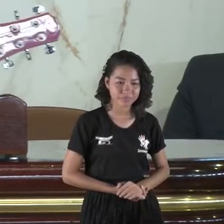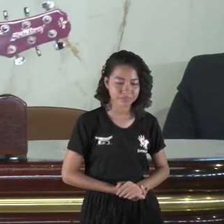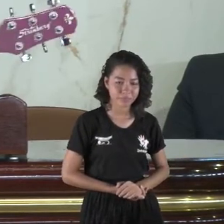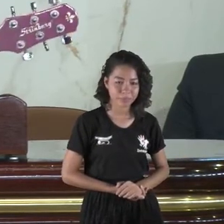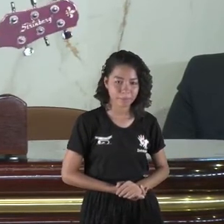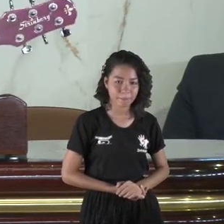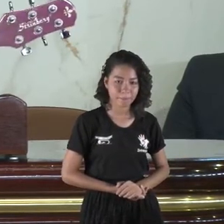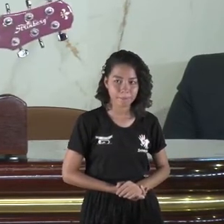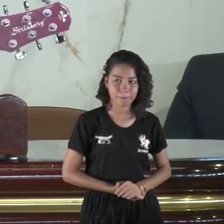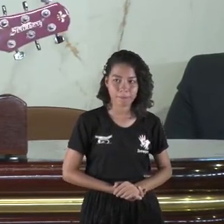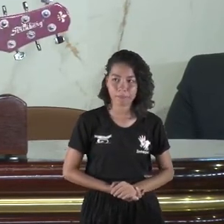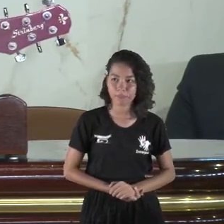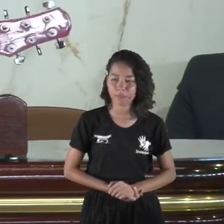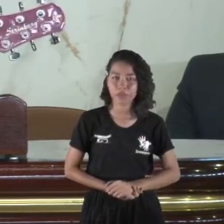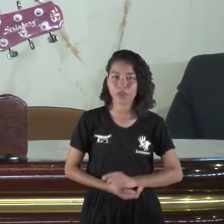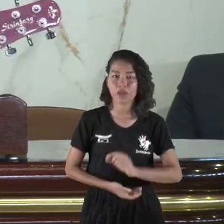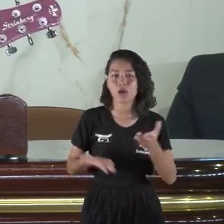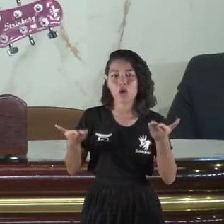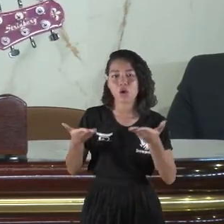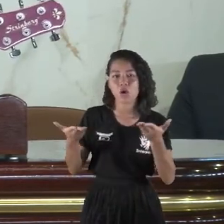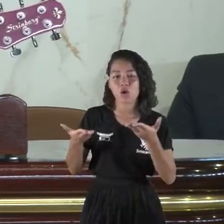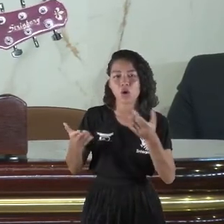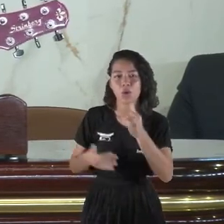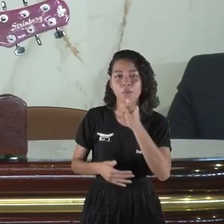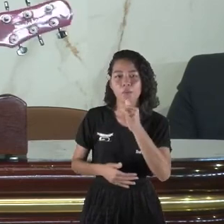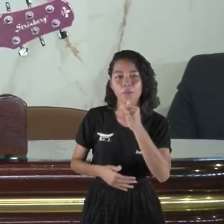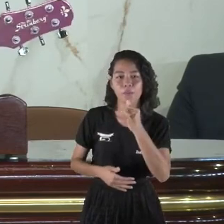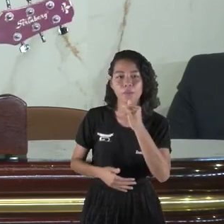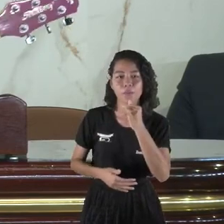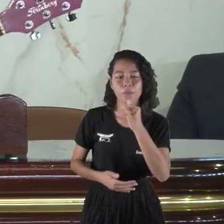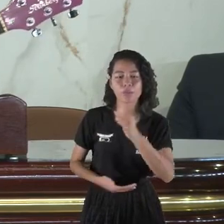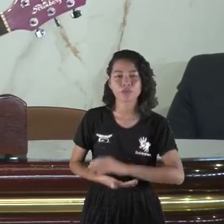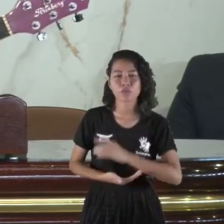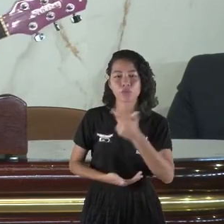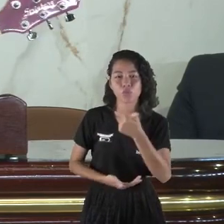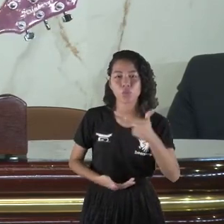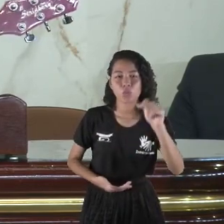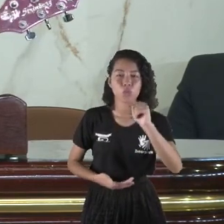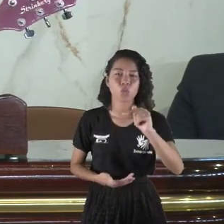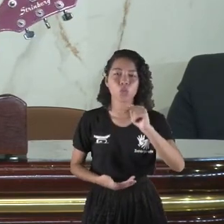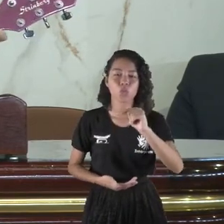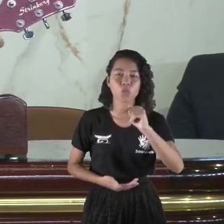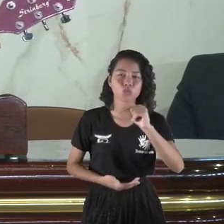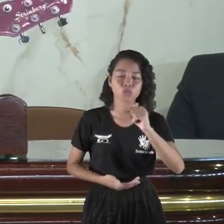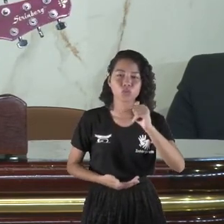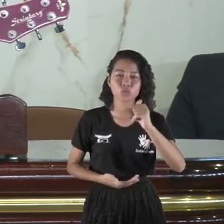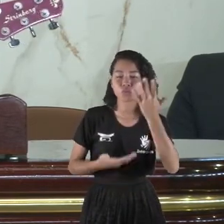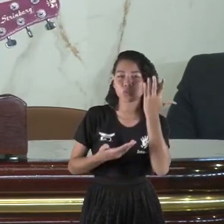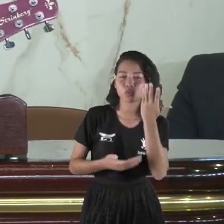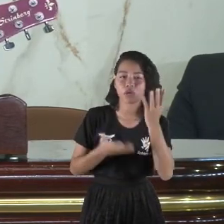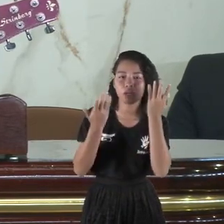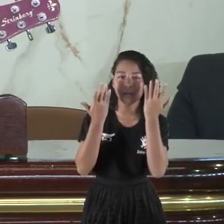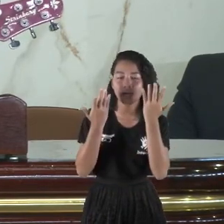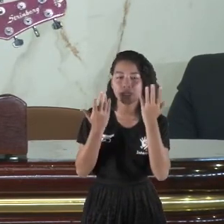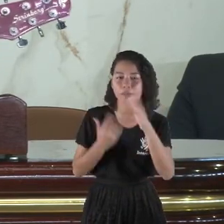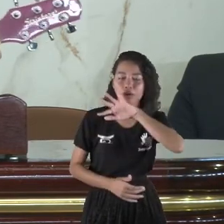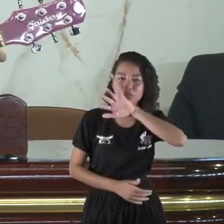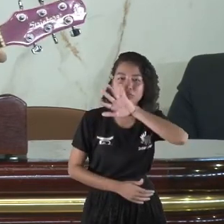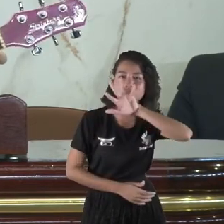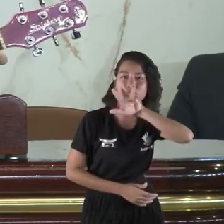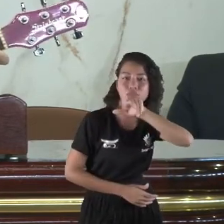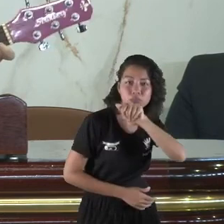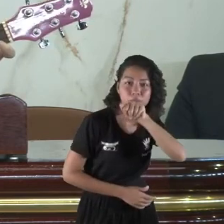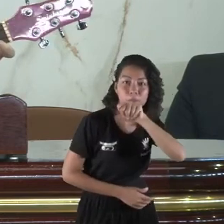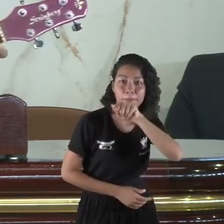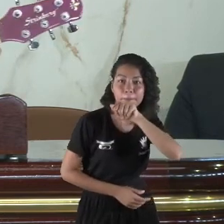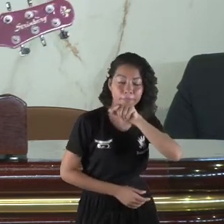diferente. Ele compromete a sua vida. Para produzir o bacon, ele precisa morrer. A